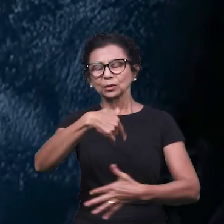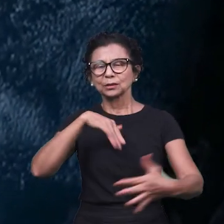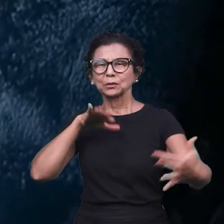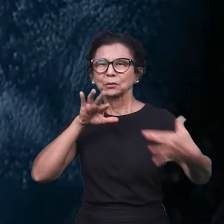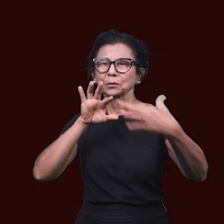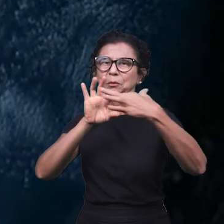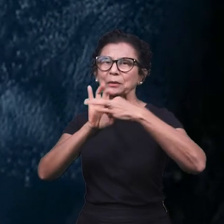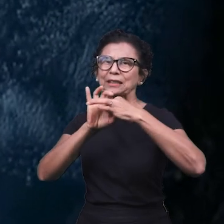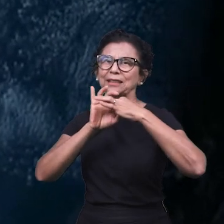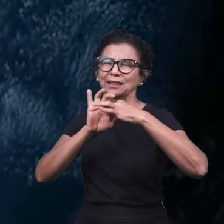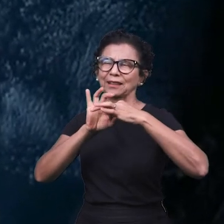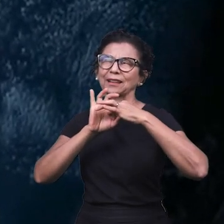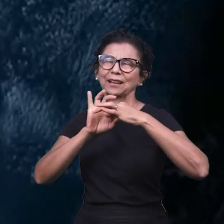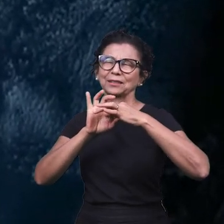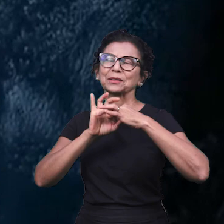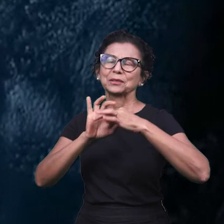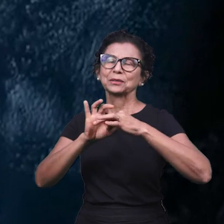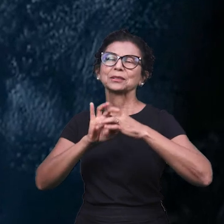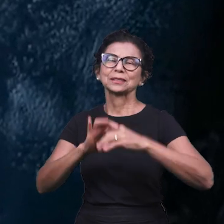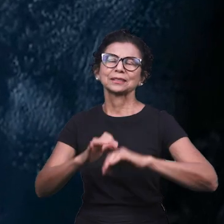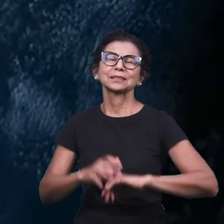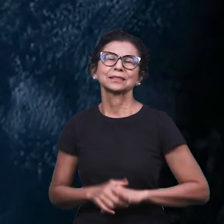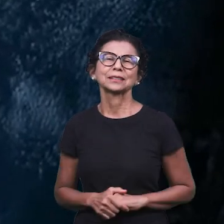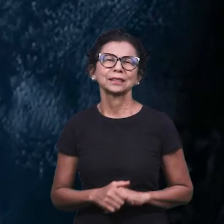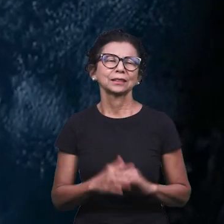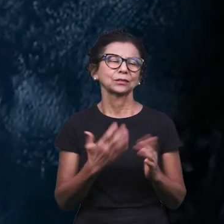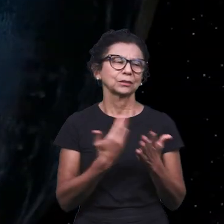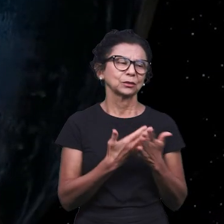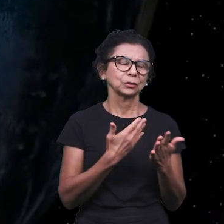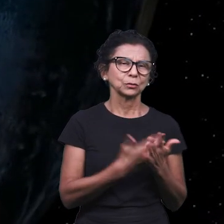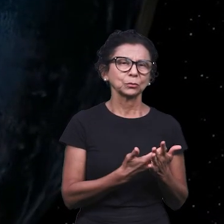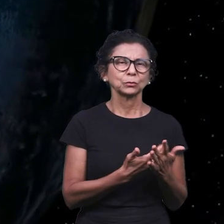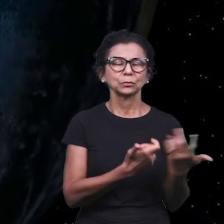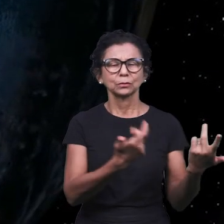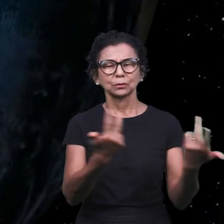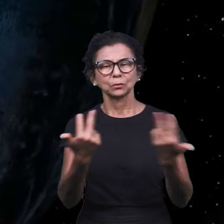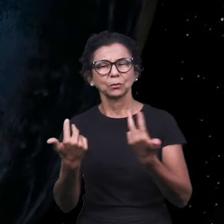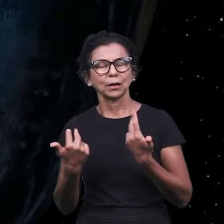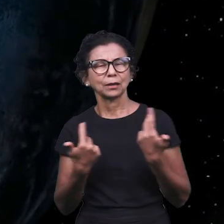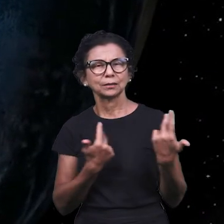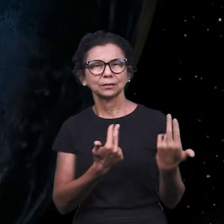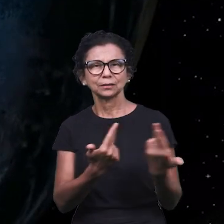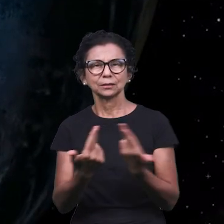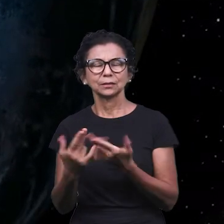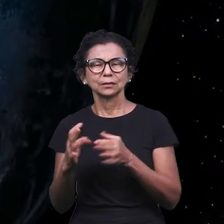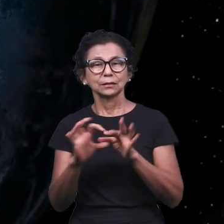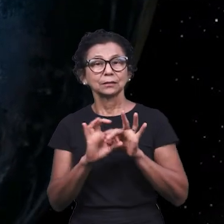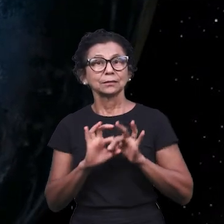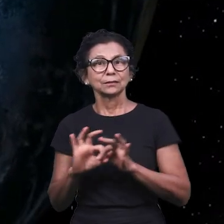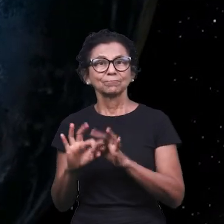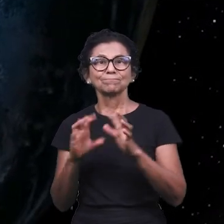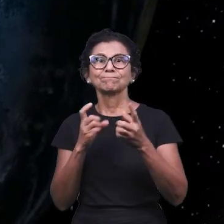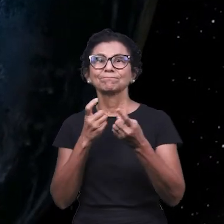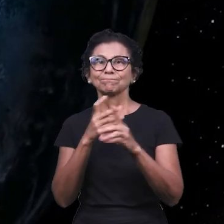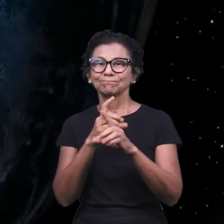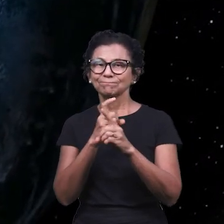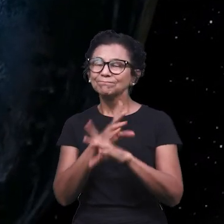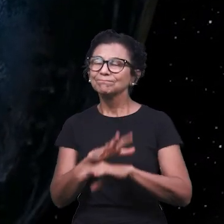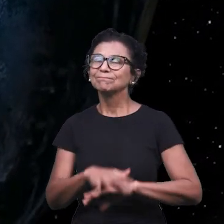KU. Mas o fim é o mesmo. Só o caminho, a recepção, o tamanho, né?